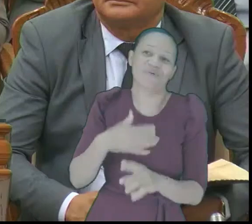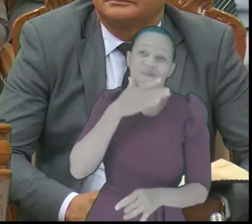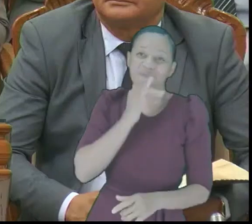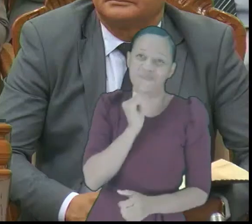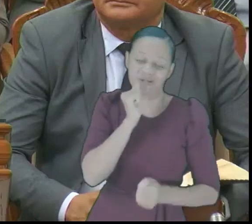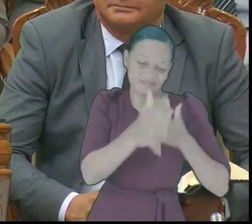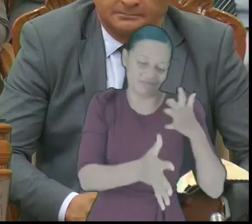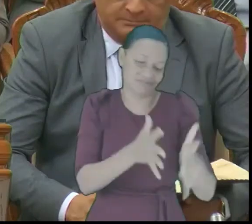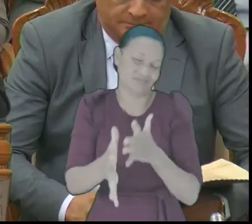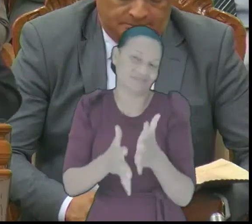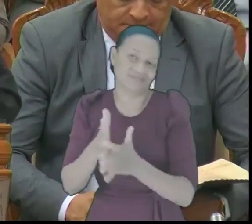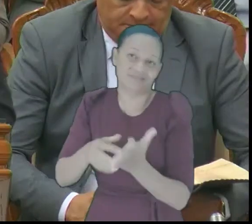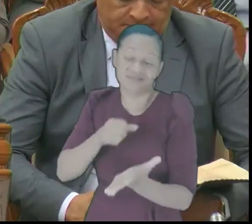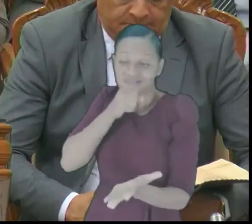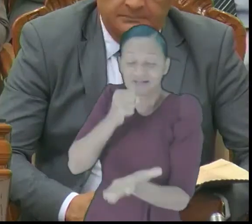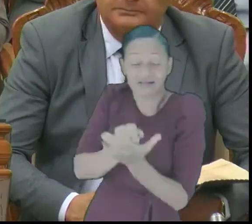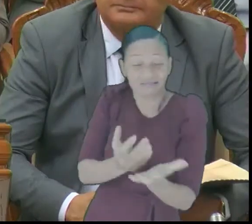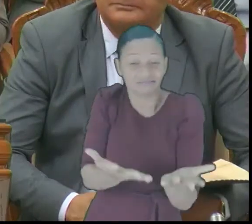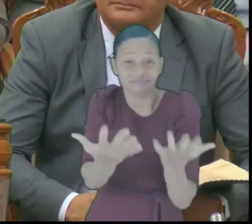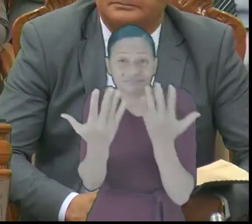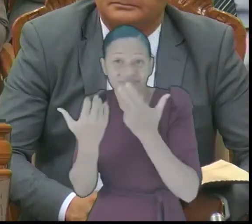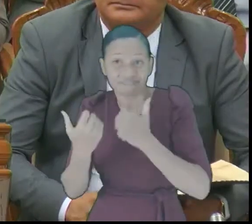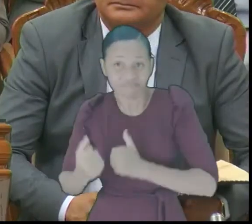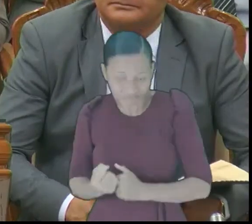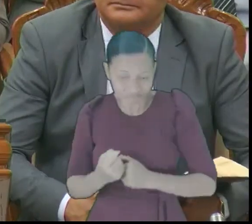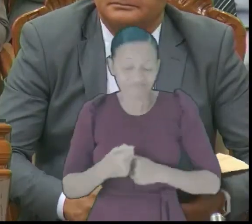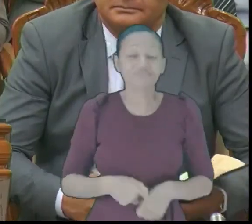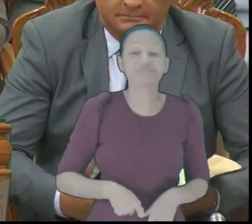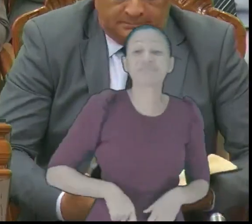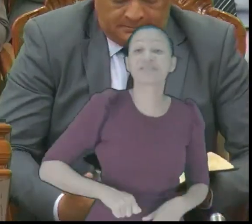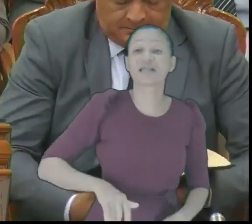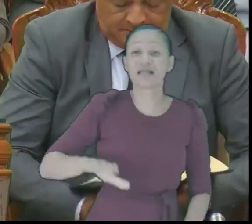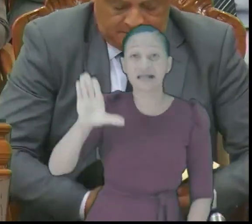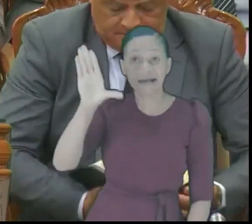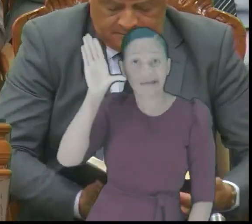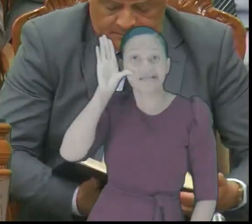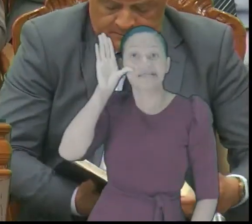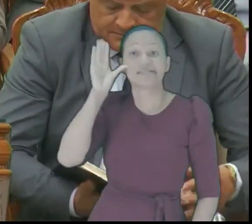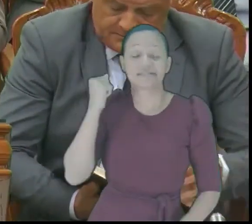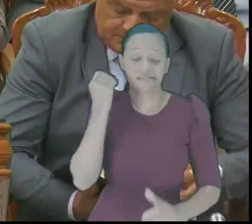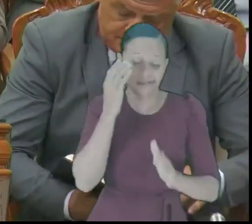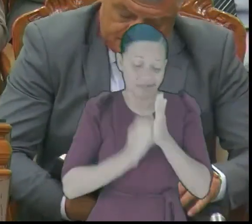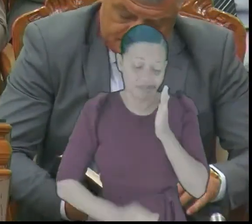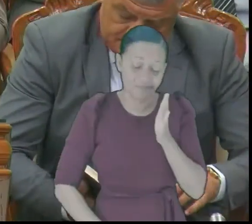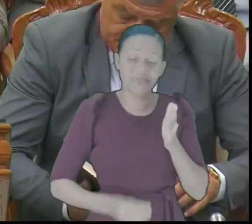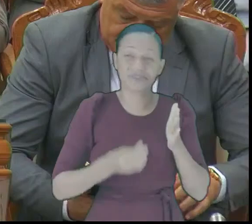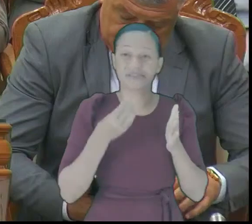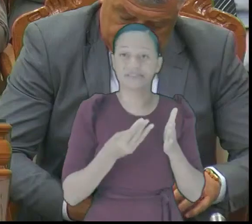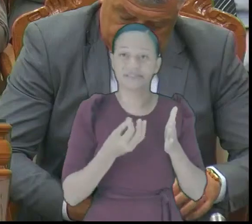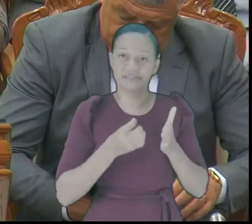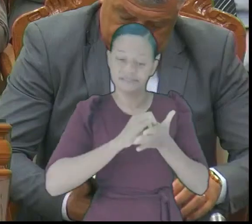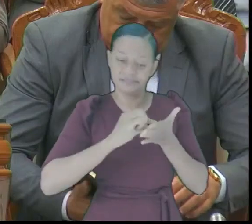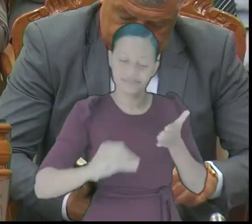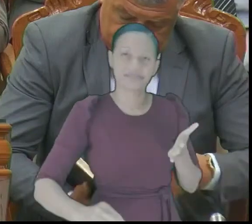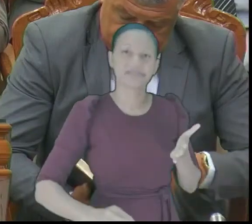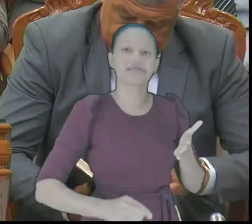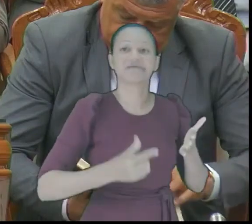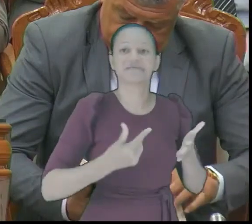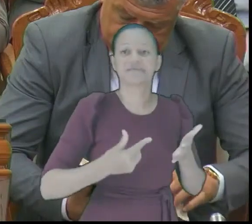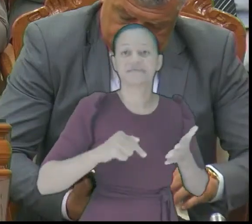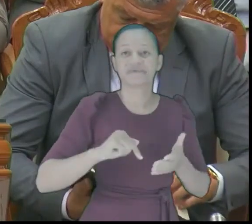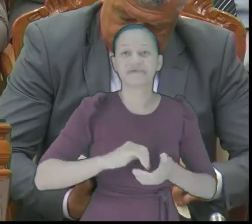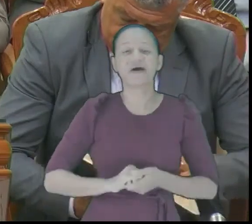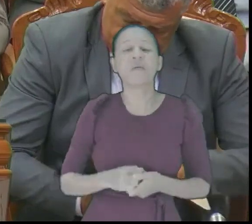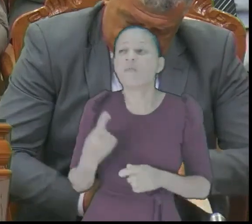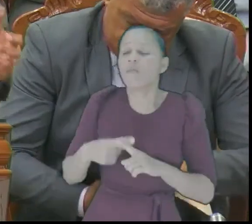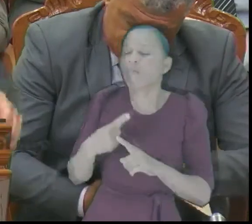Antigo Testamento. Vamos ver Ezequiel 36 e 27, glória a Deus. Ezequiel,